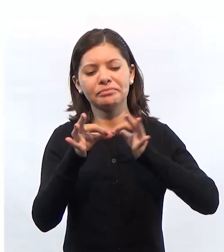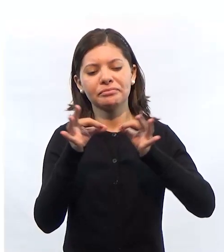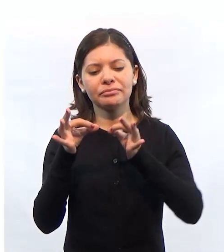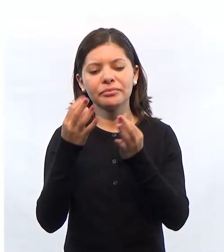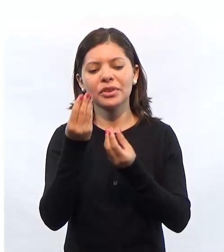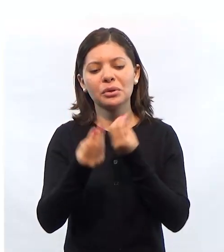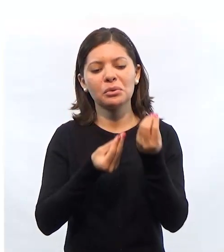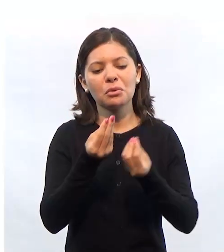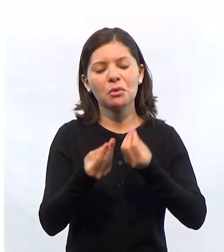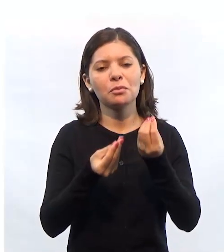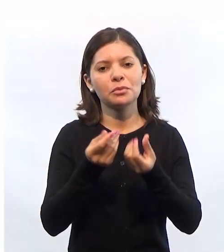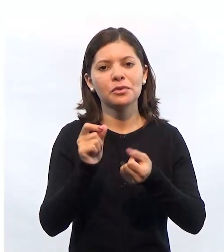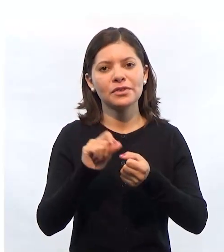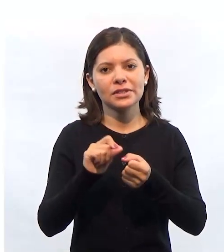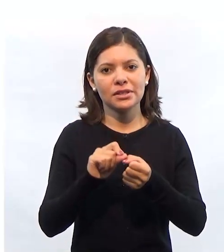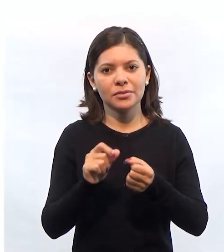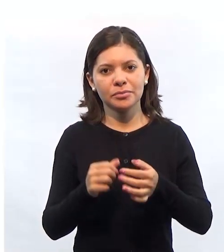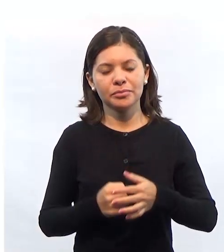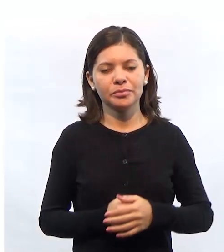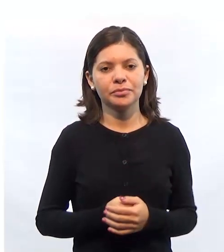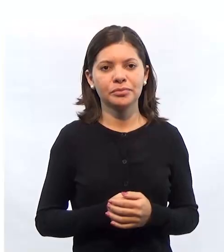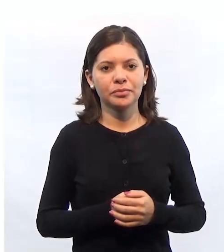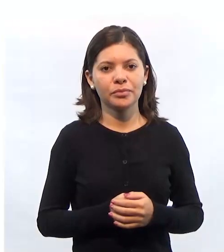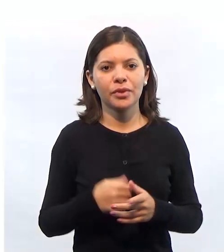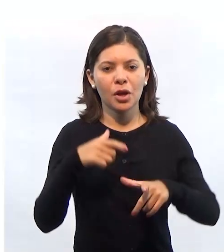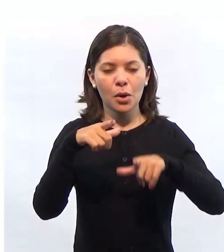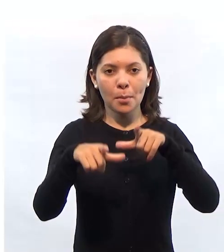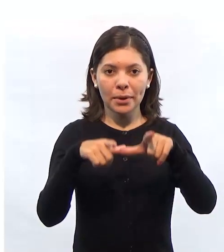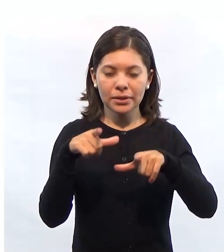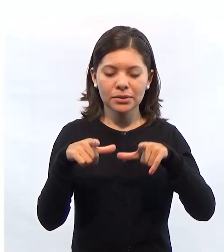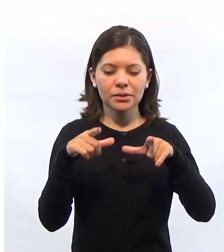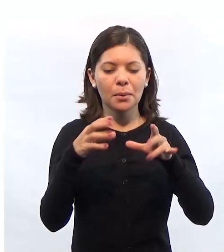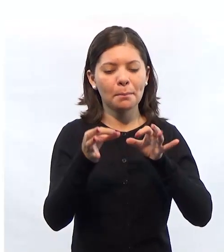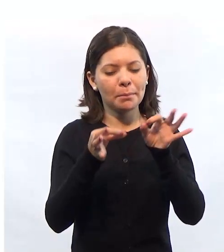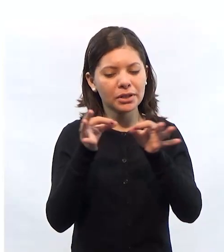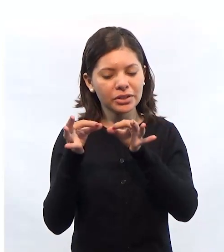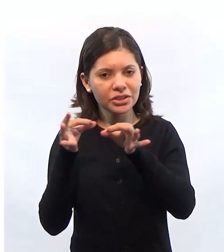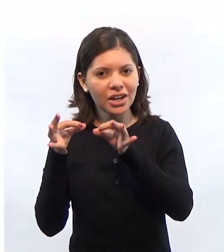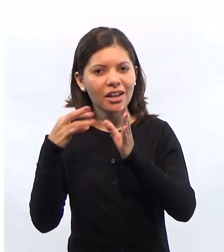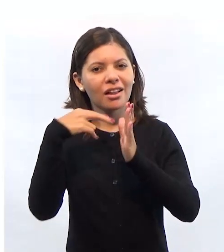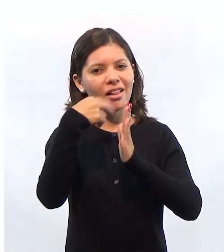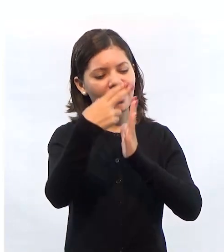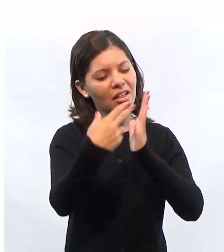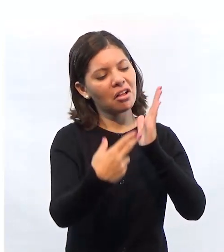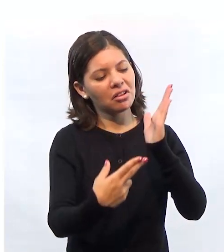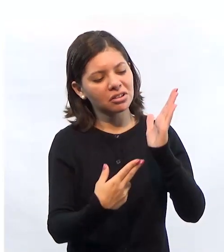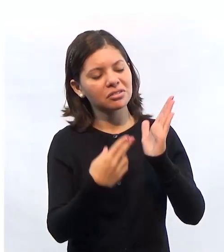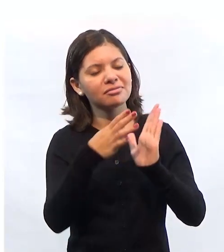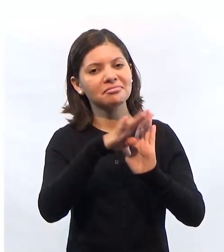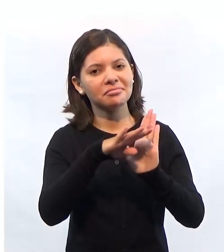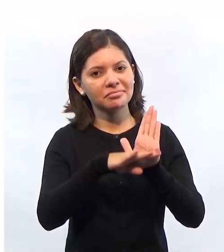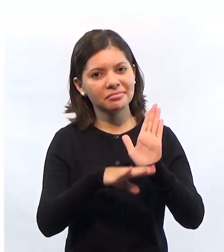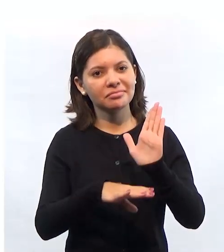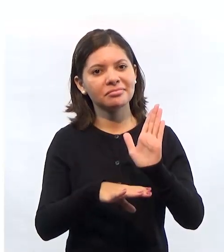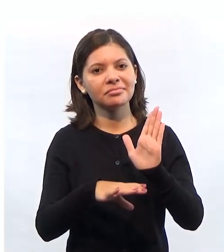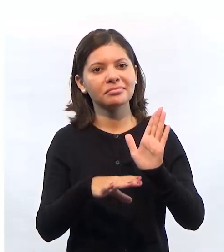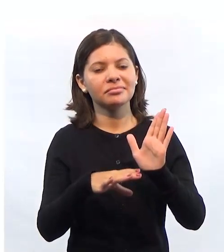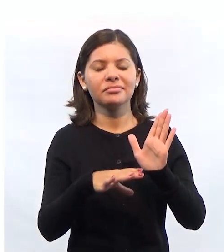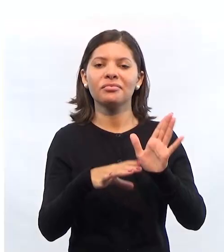ser realizado então aqui as atividades de controle são planejadas foram desenhadas e